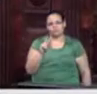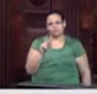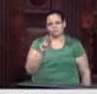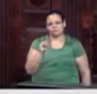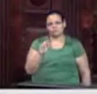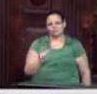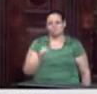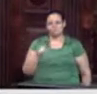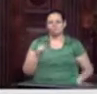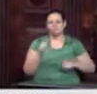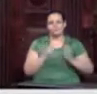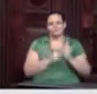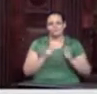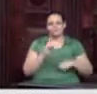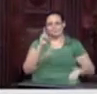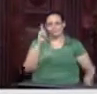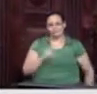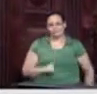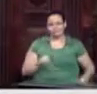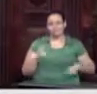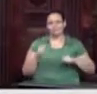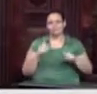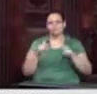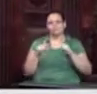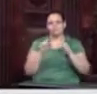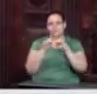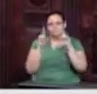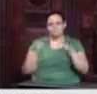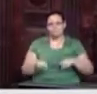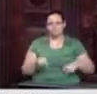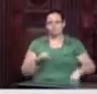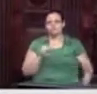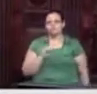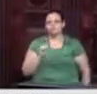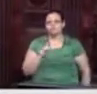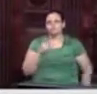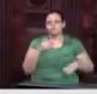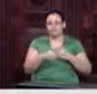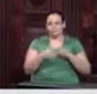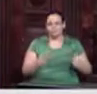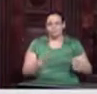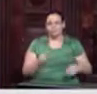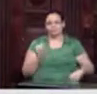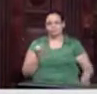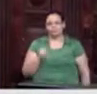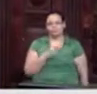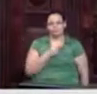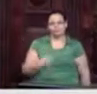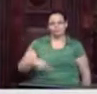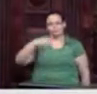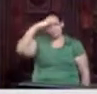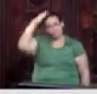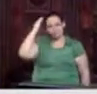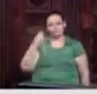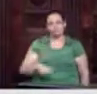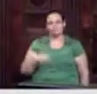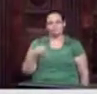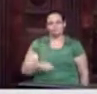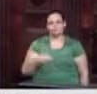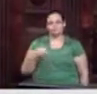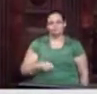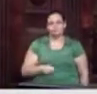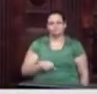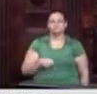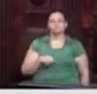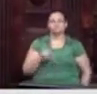dos servidores, e não porque ele conseguiu botar de contrabando no pacote do Temer essa obrigatoriedade. E aí os servidores